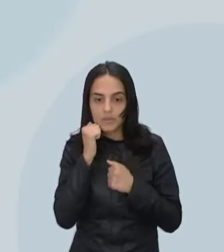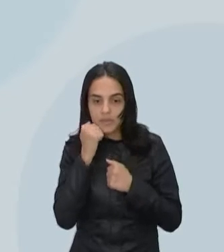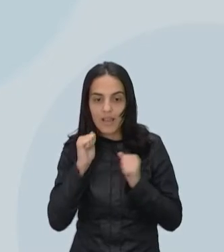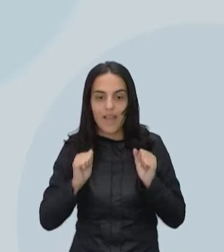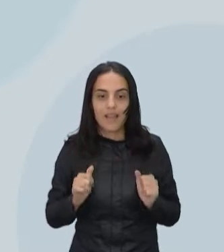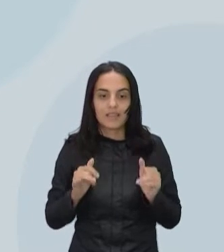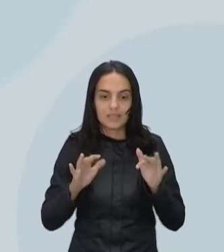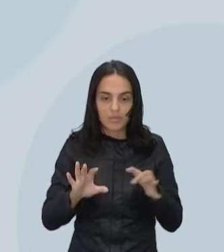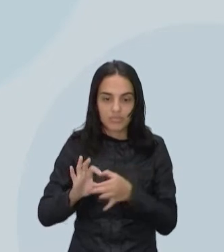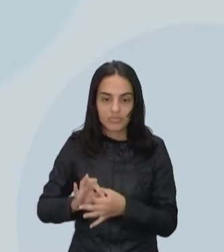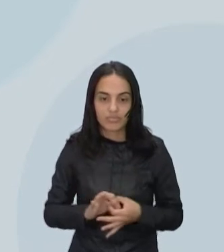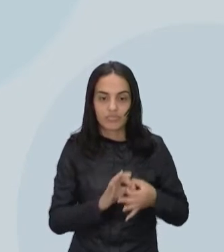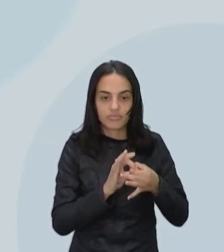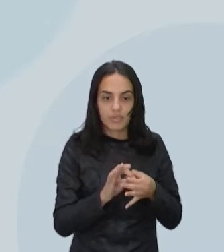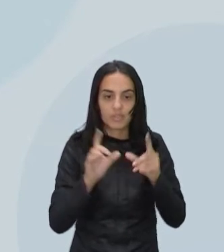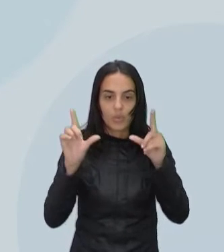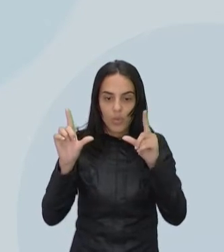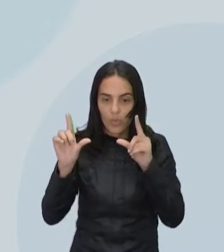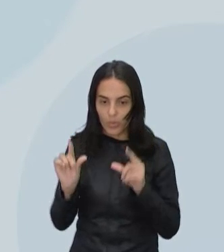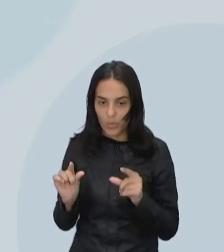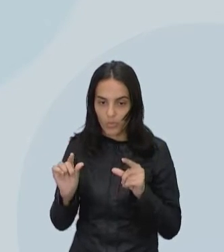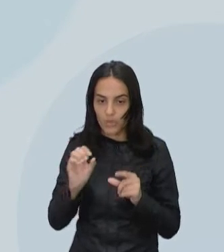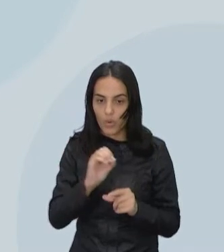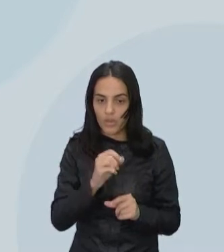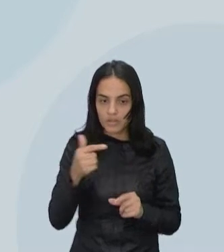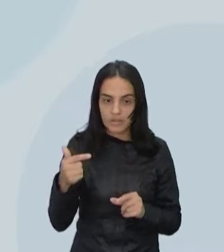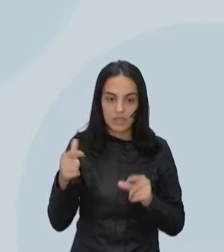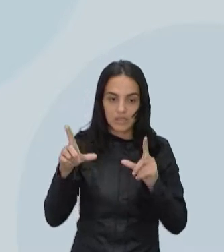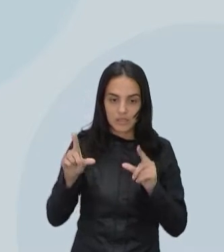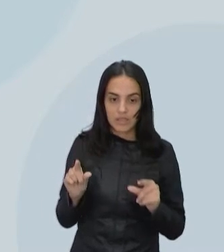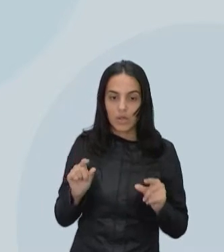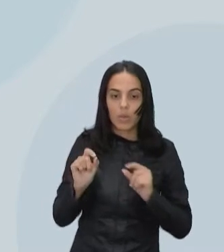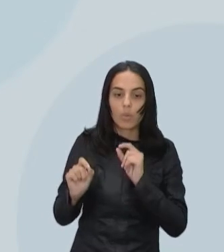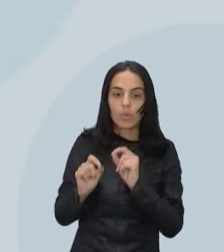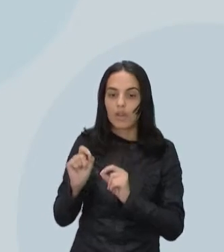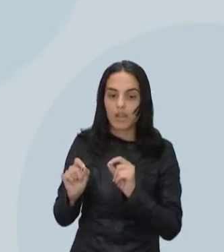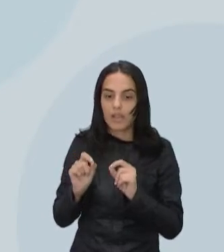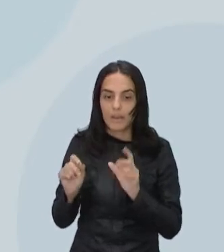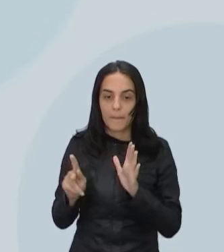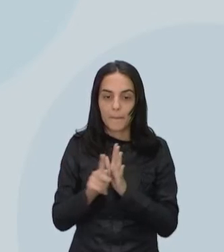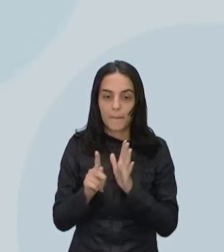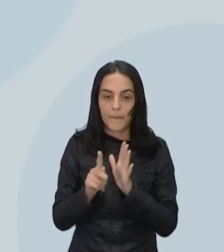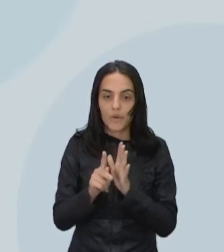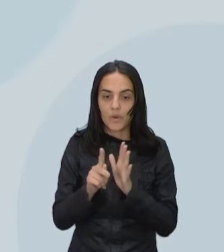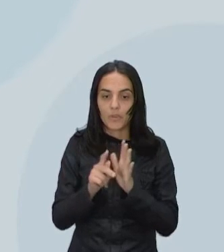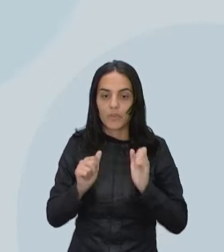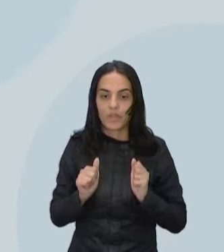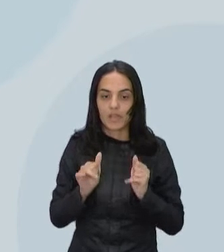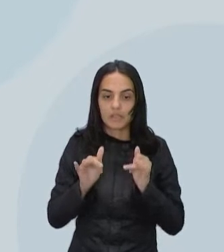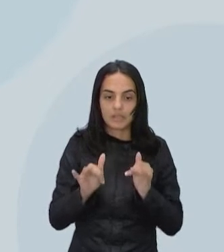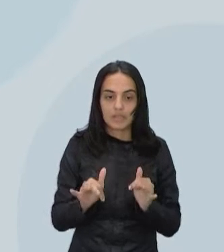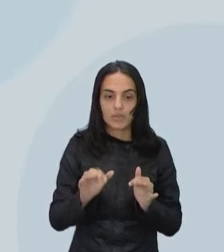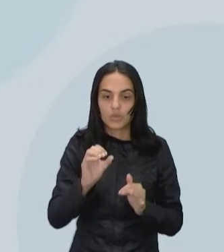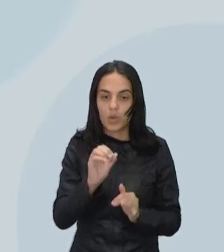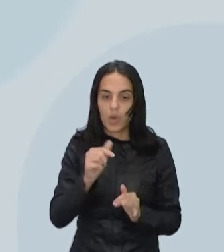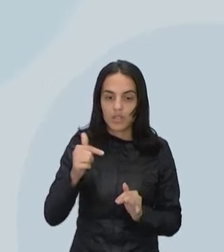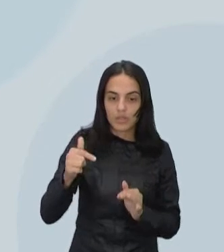organismo na forma de uma reação de oxirredução. Qual seria, então, o mecanismo das reações de